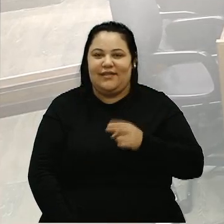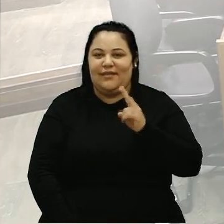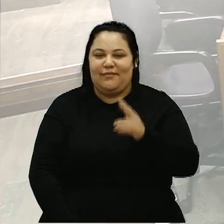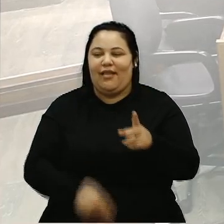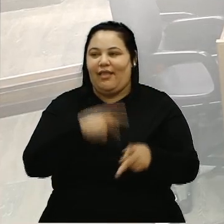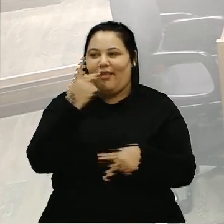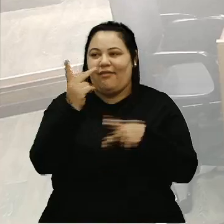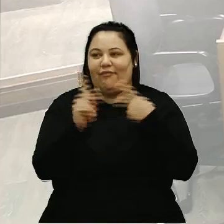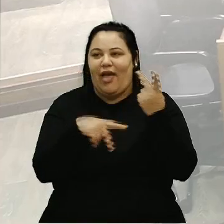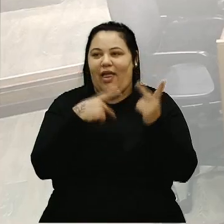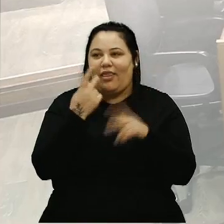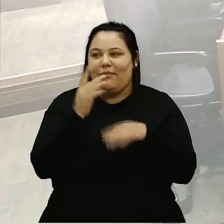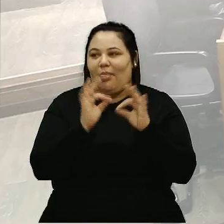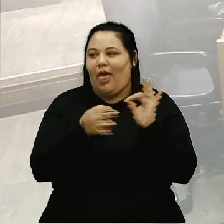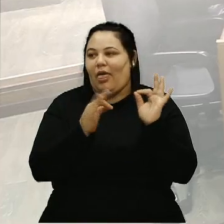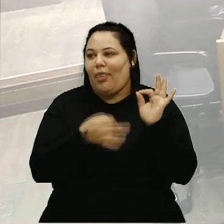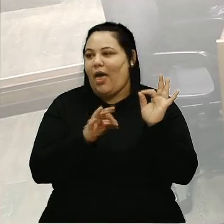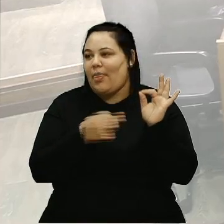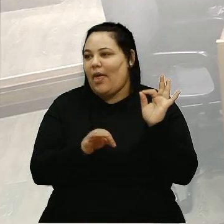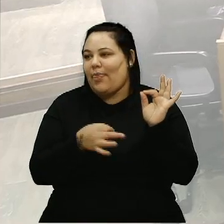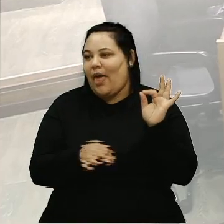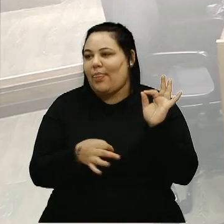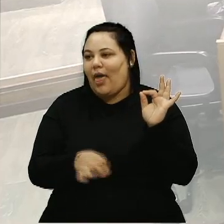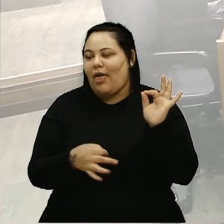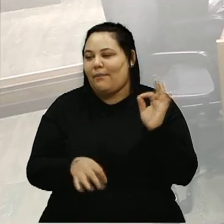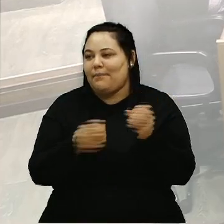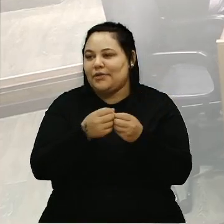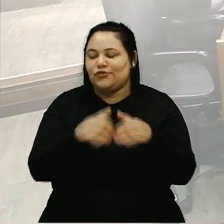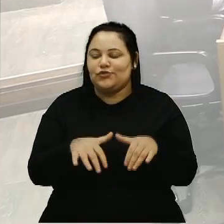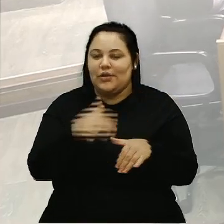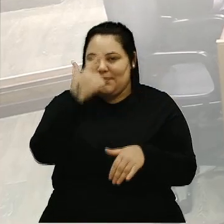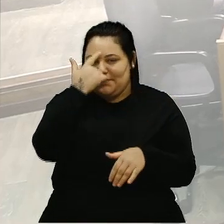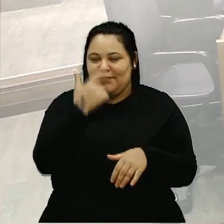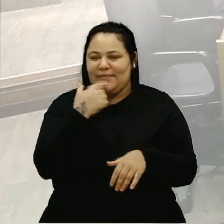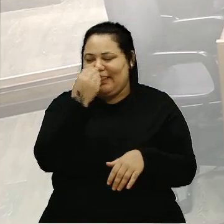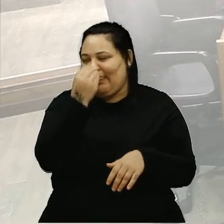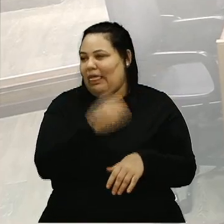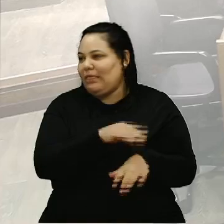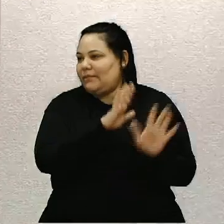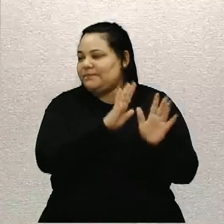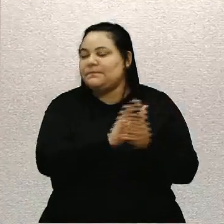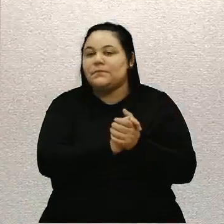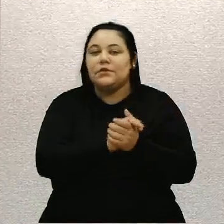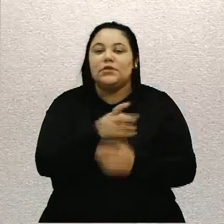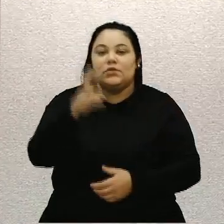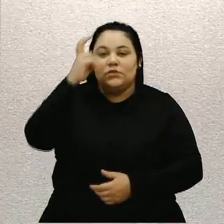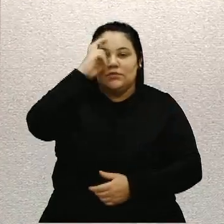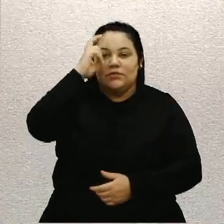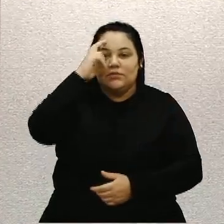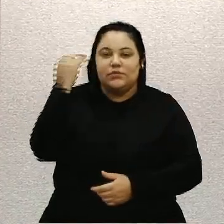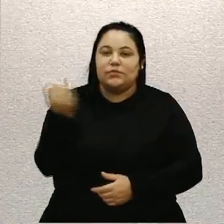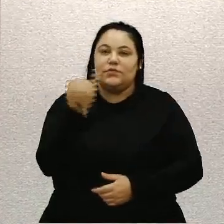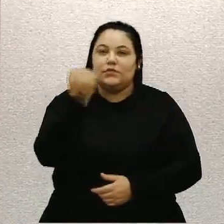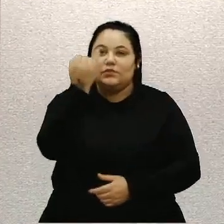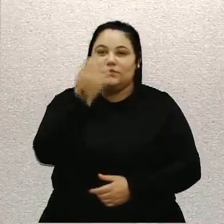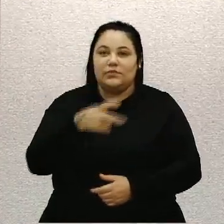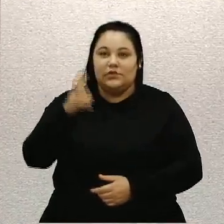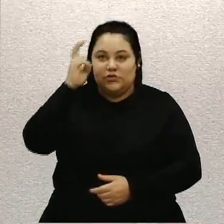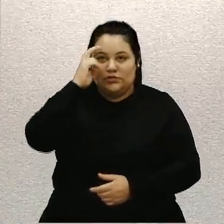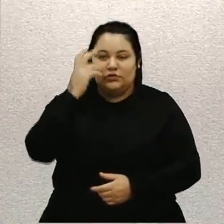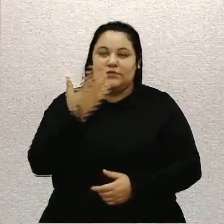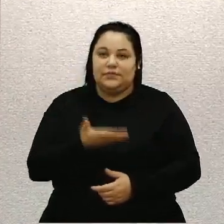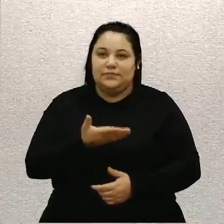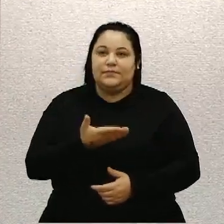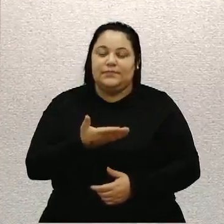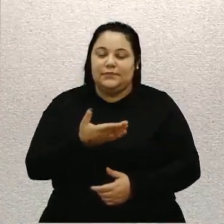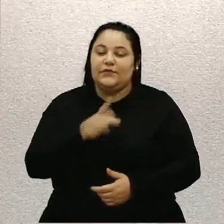tentando desconstruir imagens, né? Mas a gente não dá bola. Cultura importantíssima para a cidade de Caxias do Sul. Vamos ter,